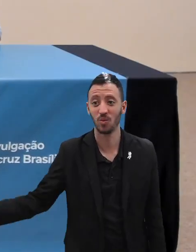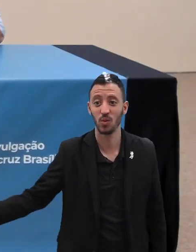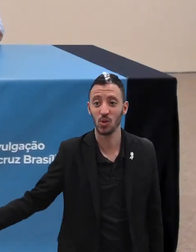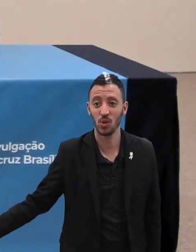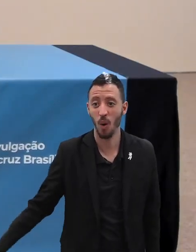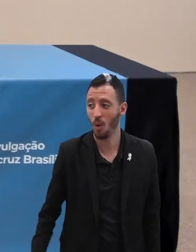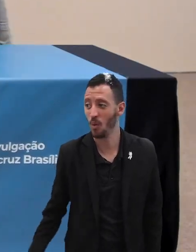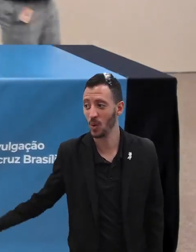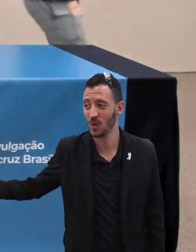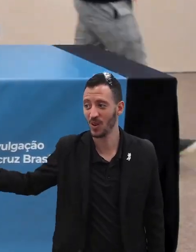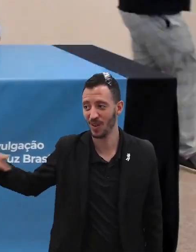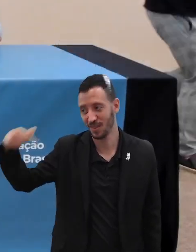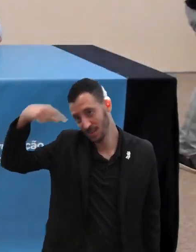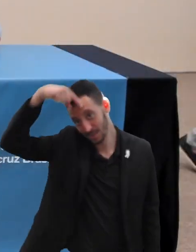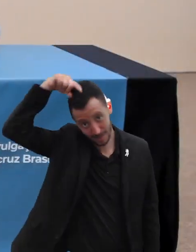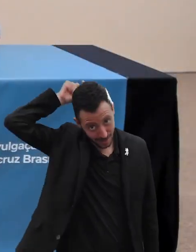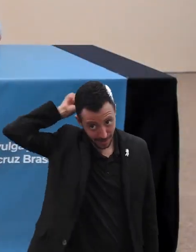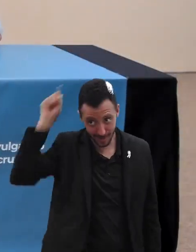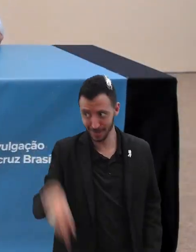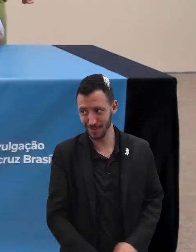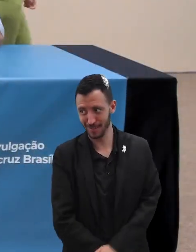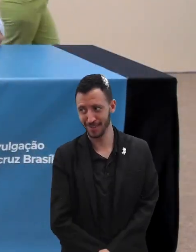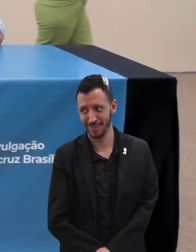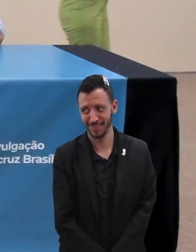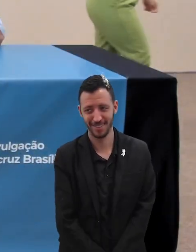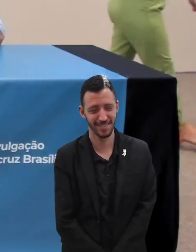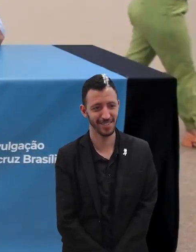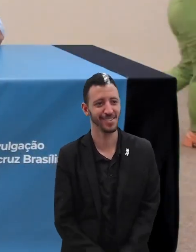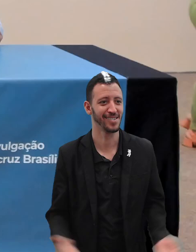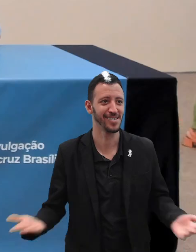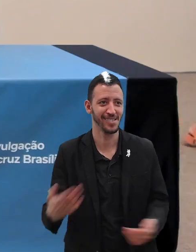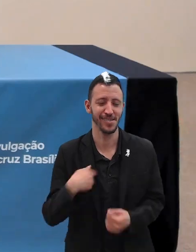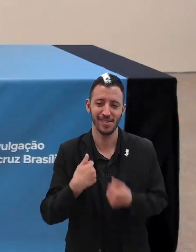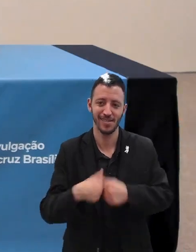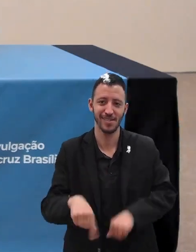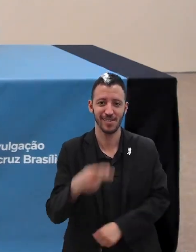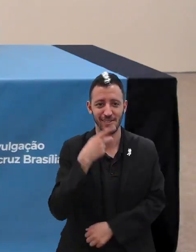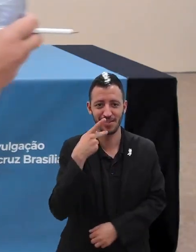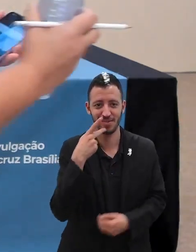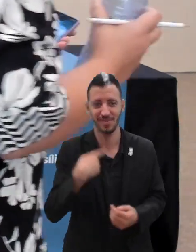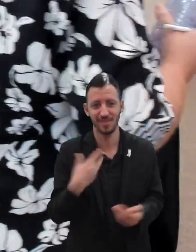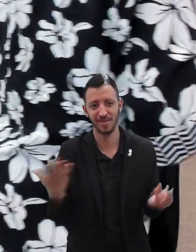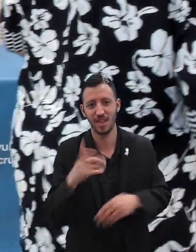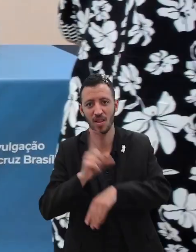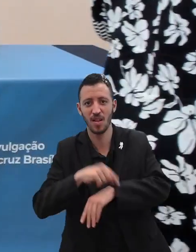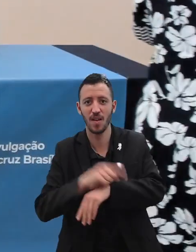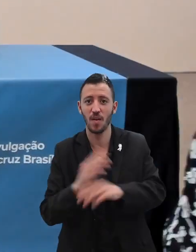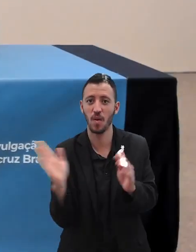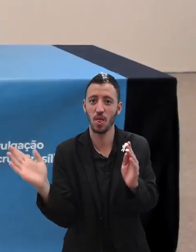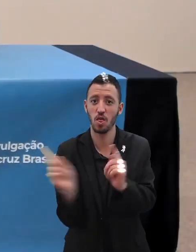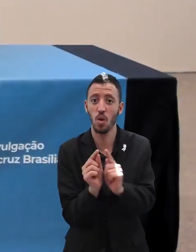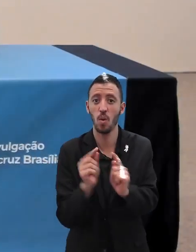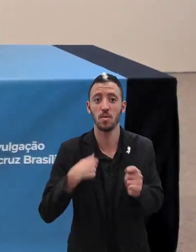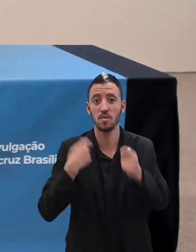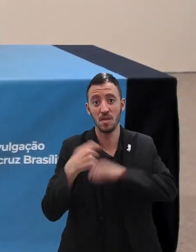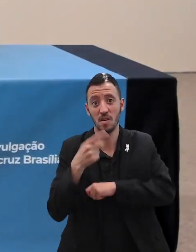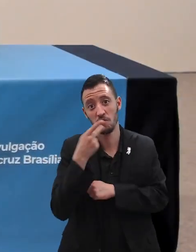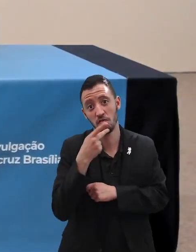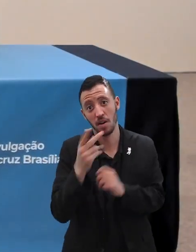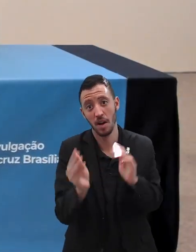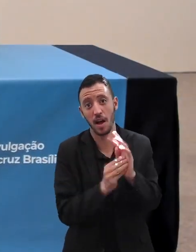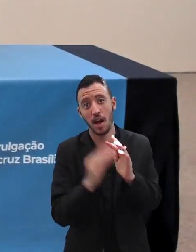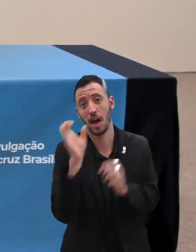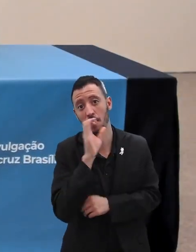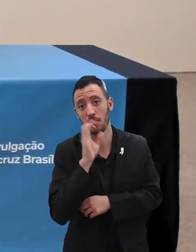Pessoal, bom dia. A Fernanda já me apresentou brevemente aqui, e como a gente está com um tempo muito curto, eu queria fazer só um breve